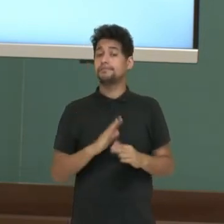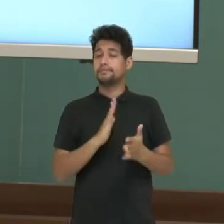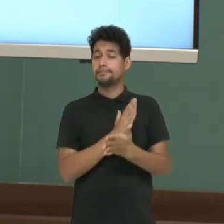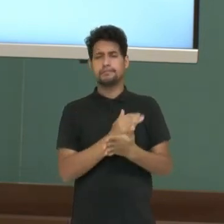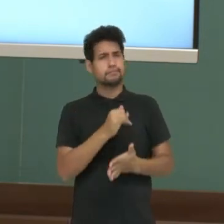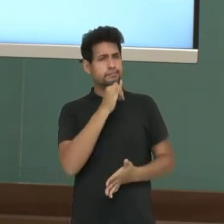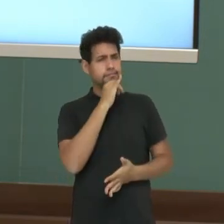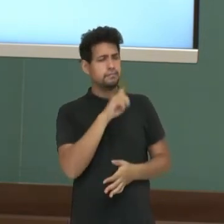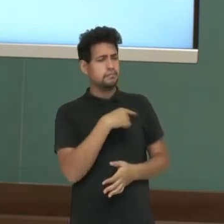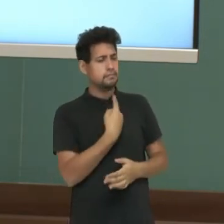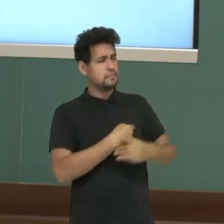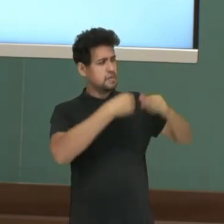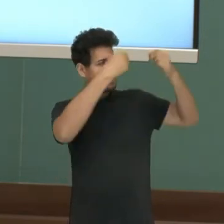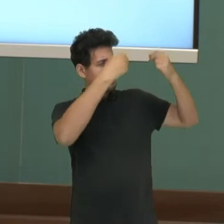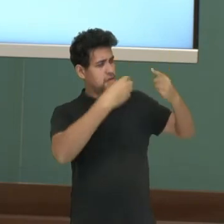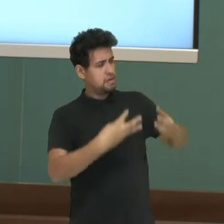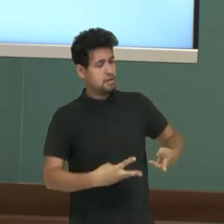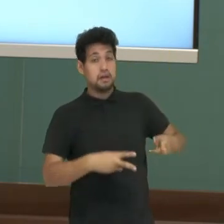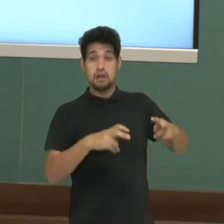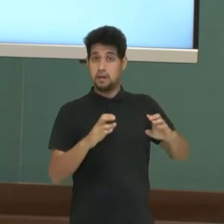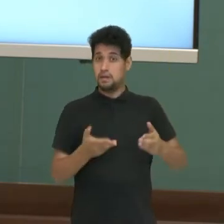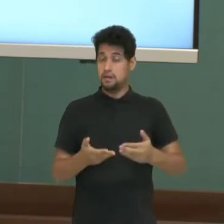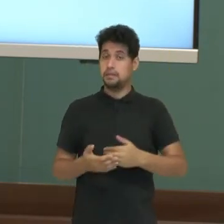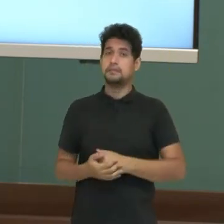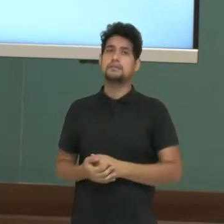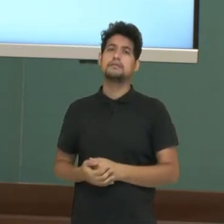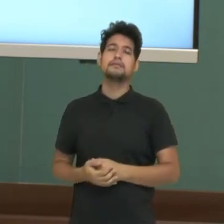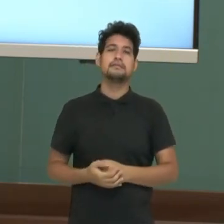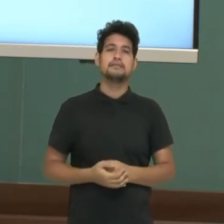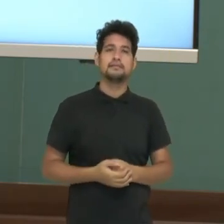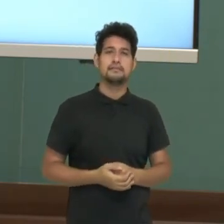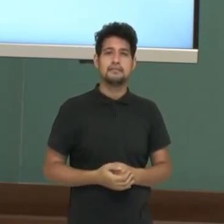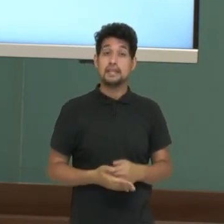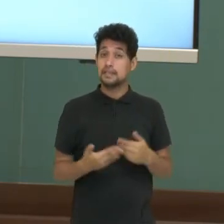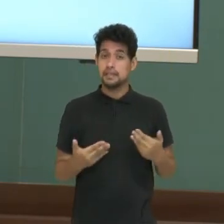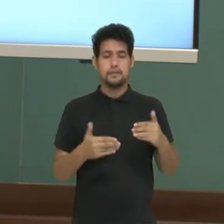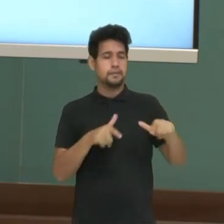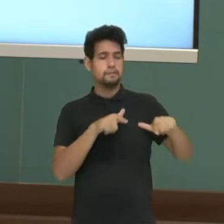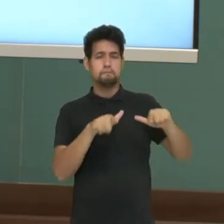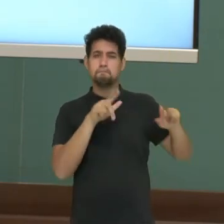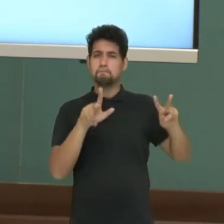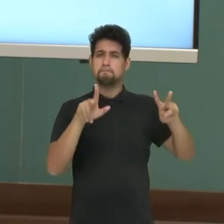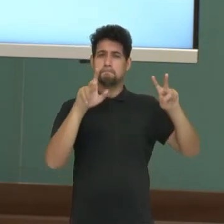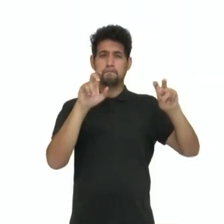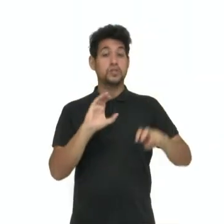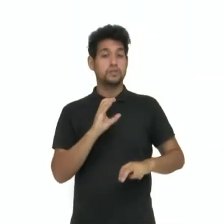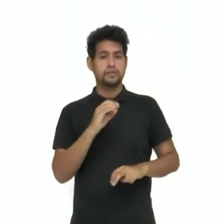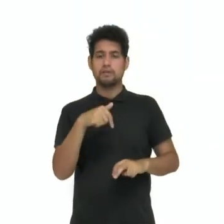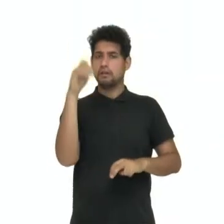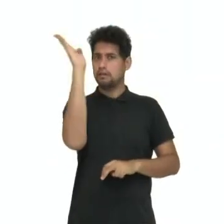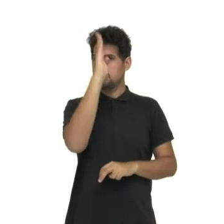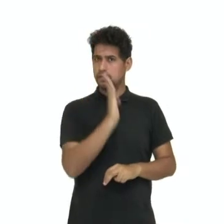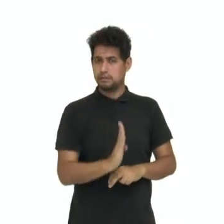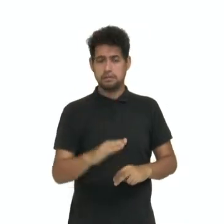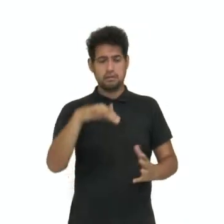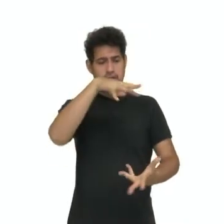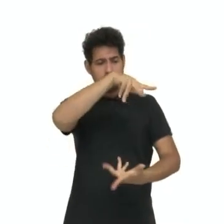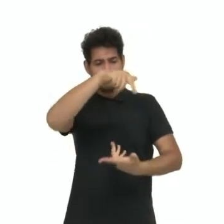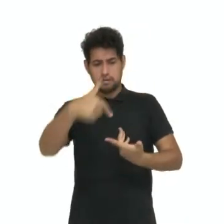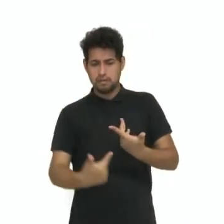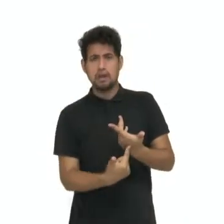que a gente pode citar então neste momento. Bom, atividade então científica na Antártida, o Brasil também tem a sua